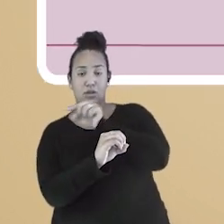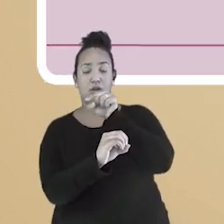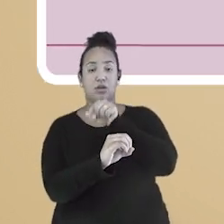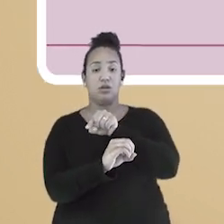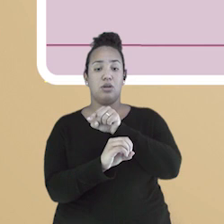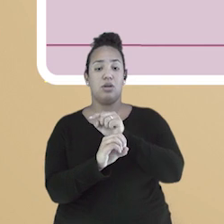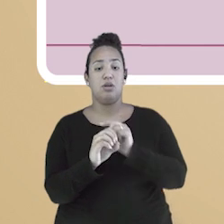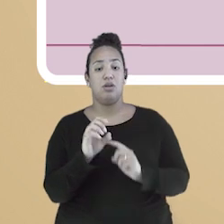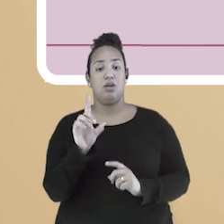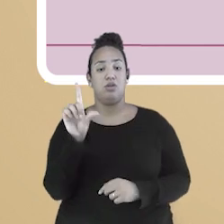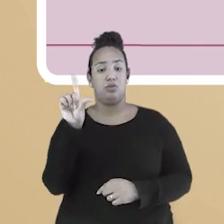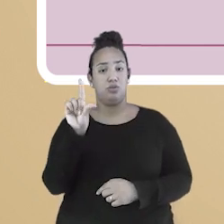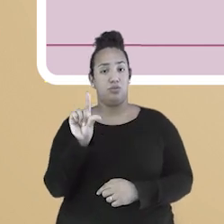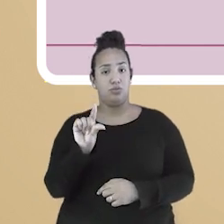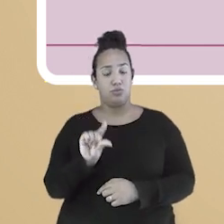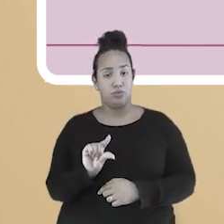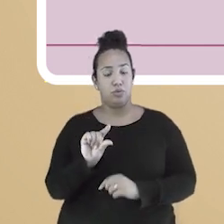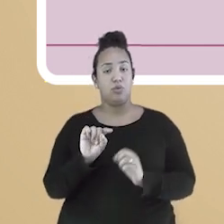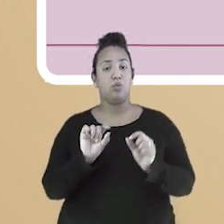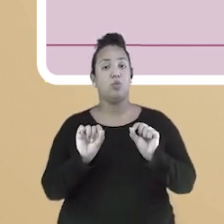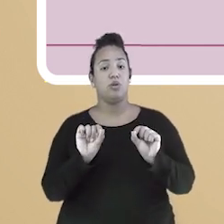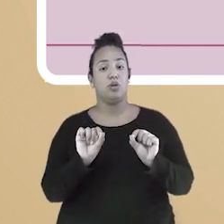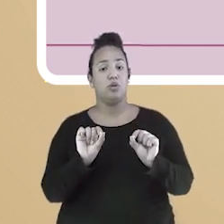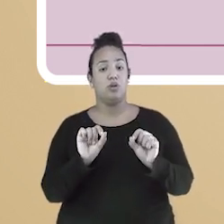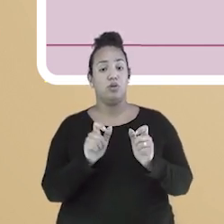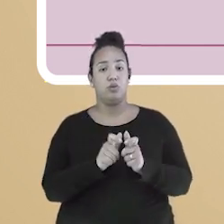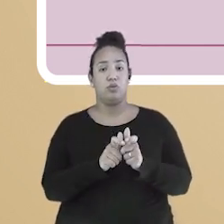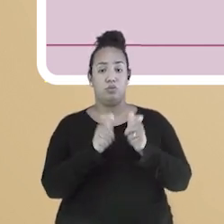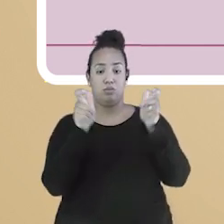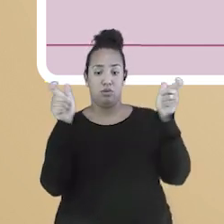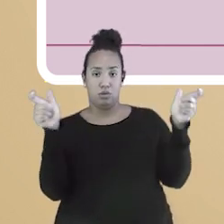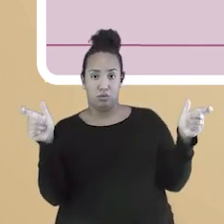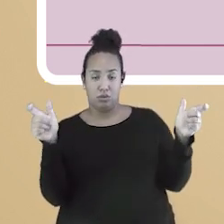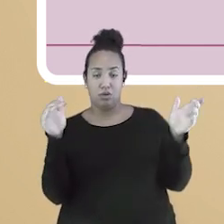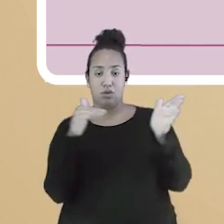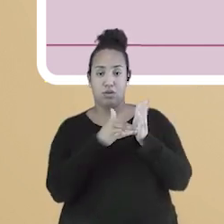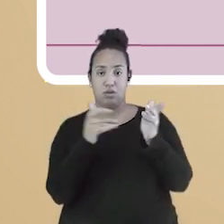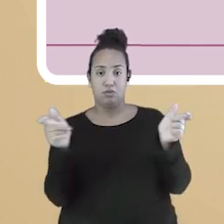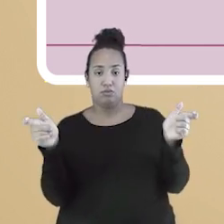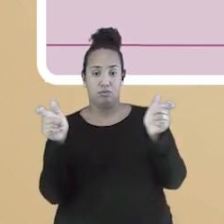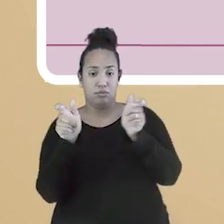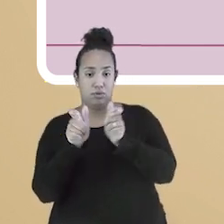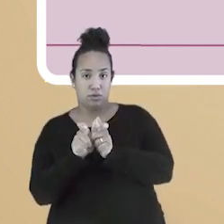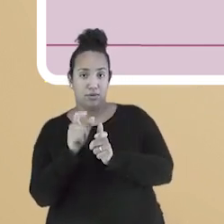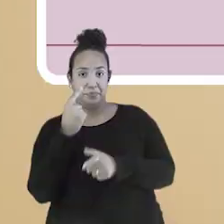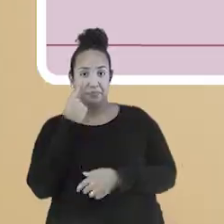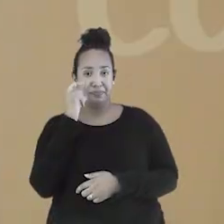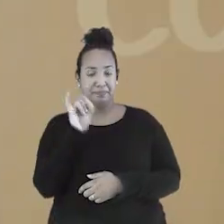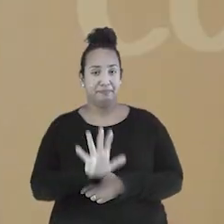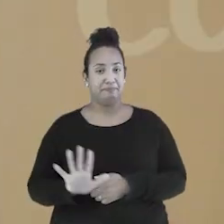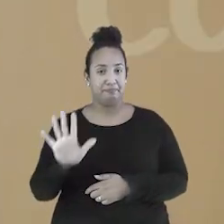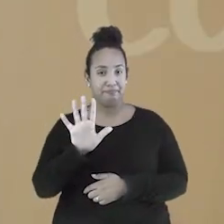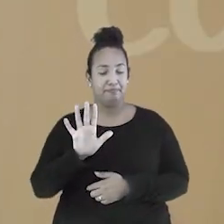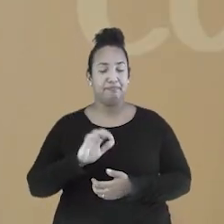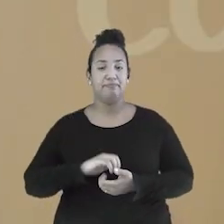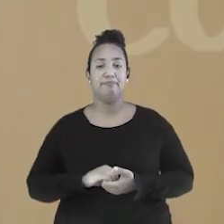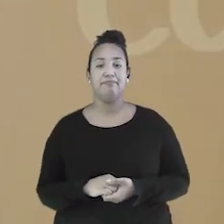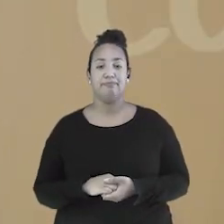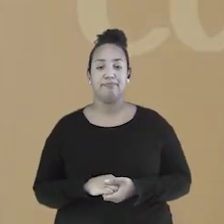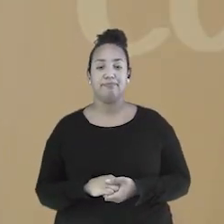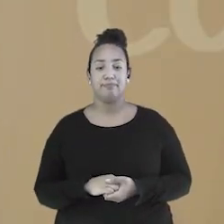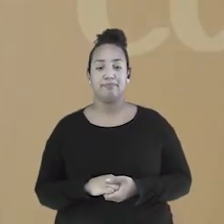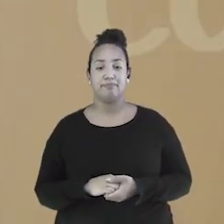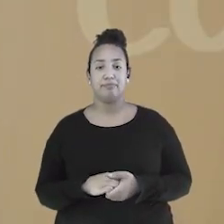forma decrescente, isto é, do maior para o menor, como podemos observar. Reunindo as